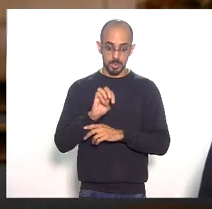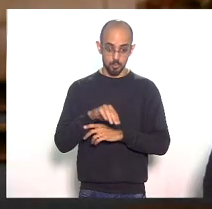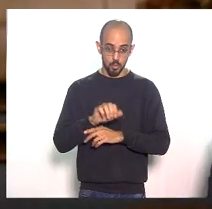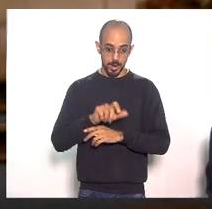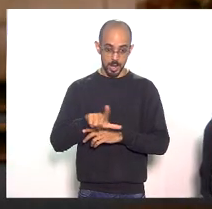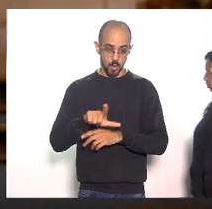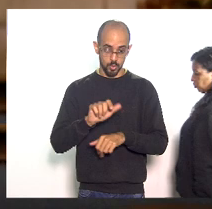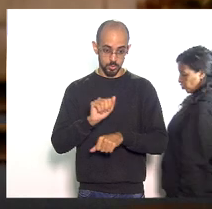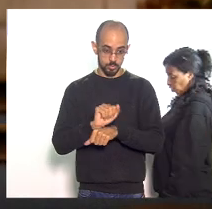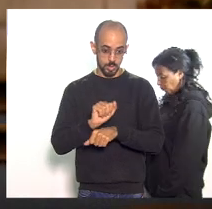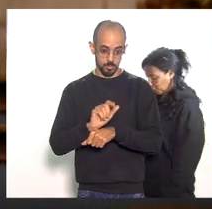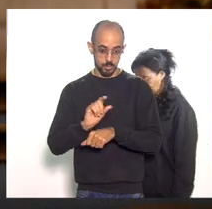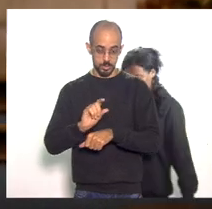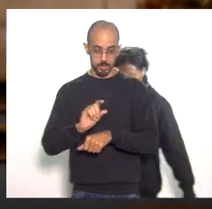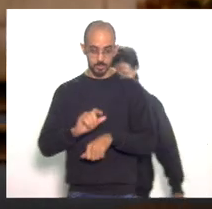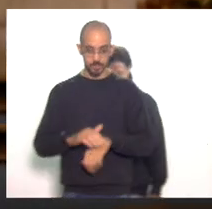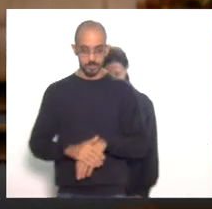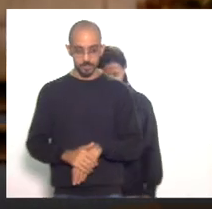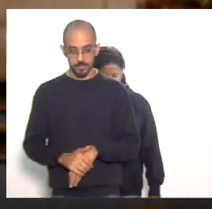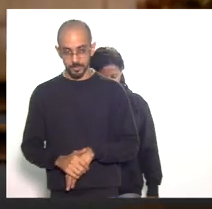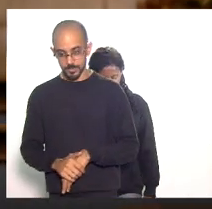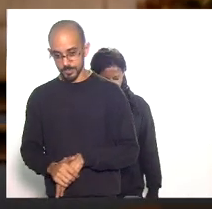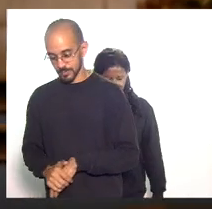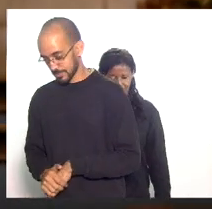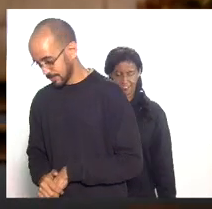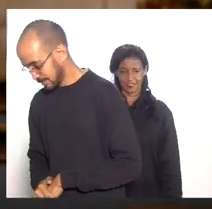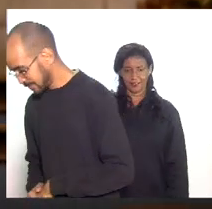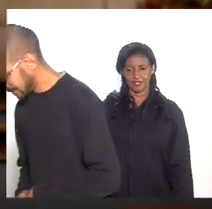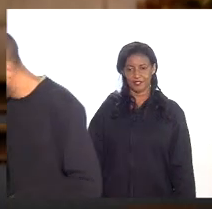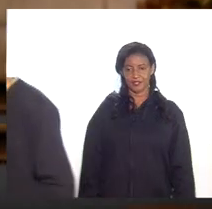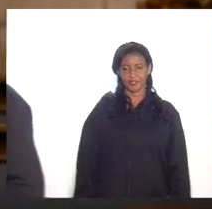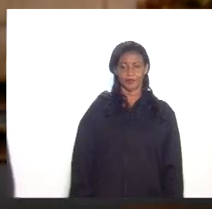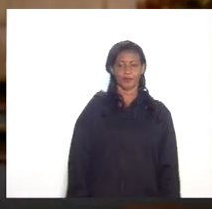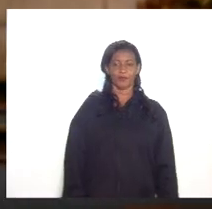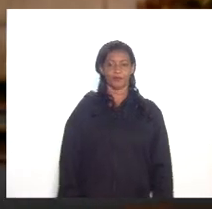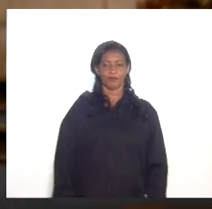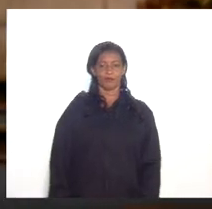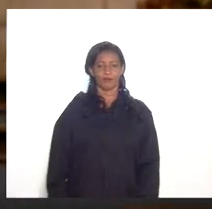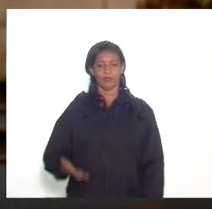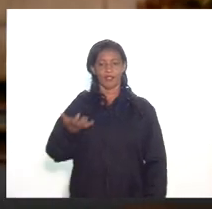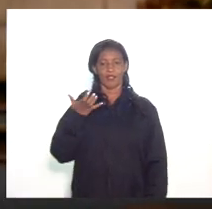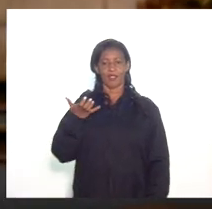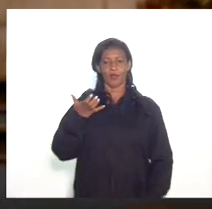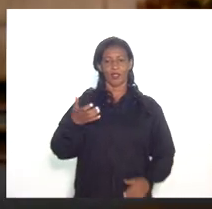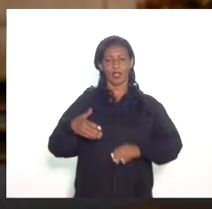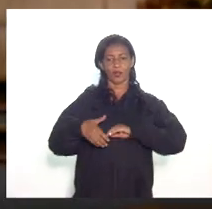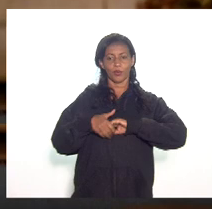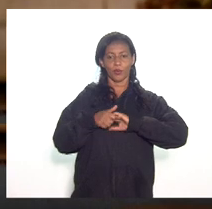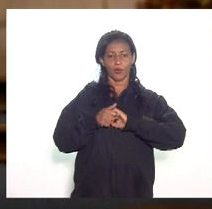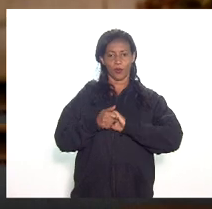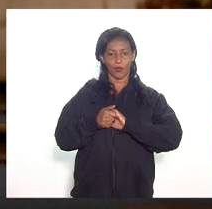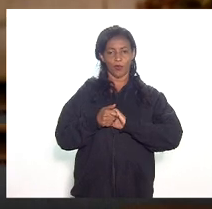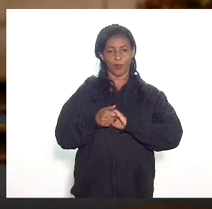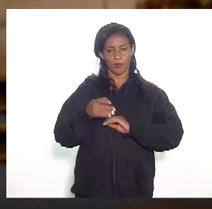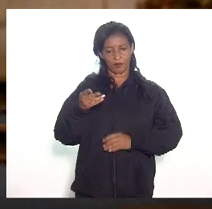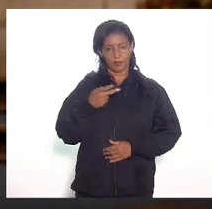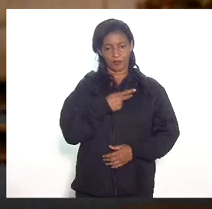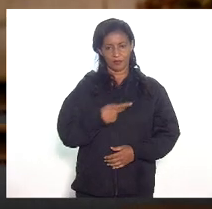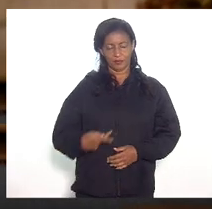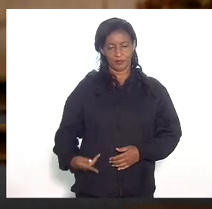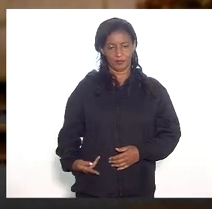Deputado... quero cumprimentar. Saudade, Samuel. Eu quero cumprimentar o seu retorno, tá? Obrigado, meu irmão.